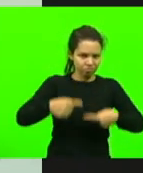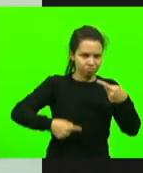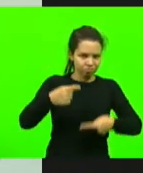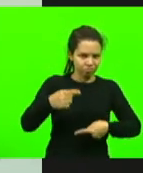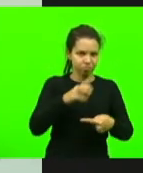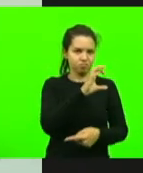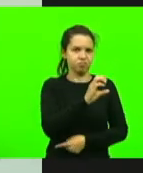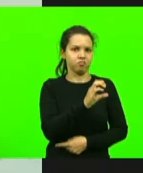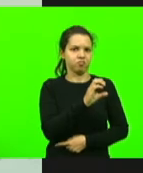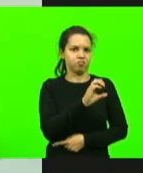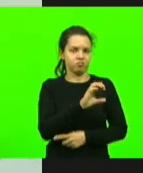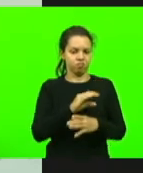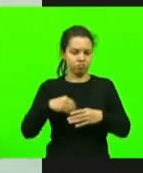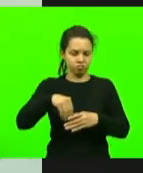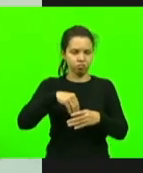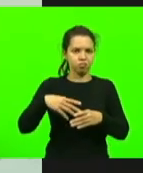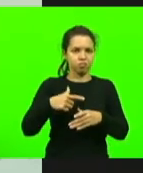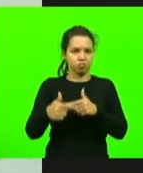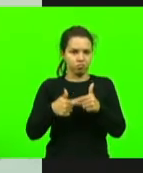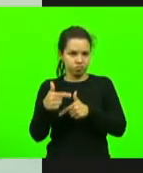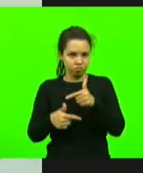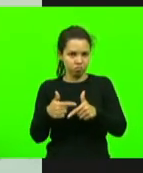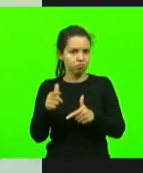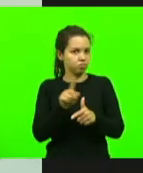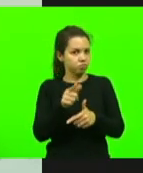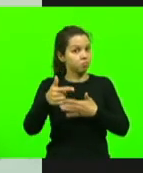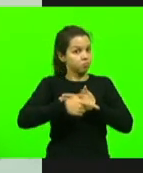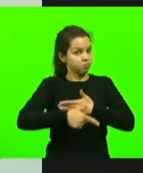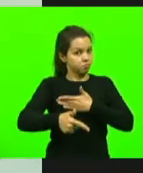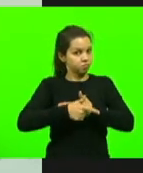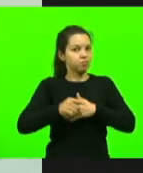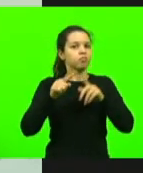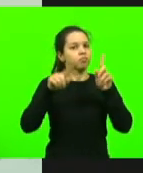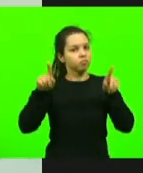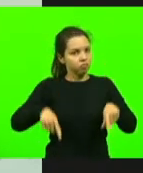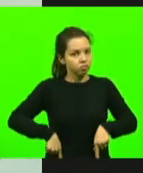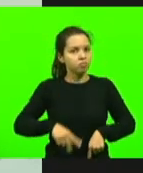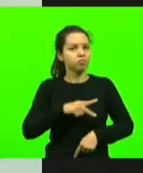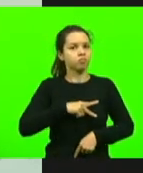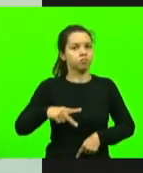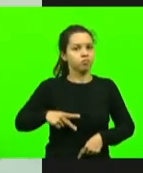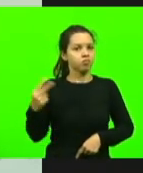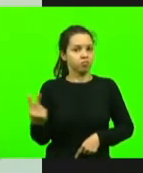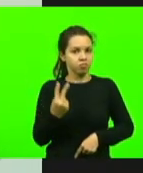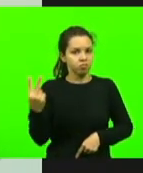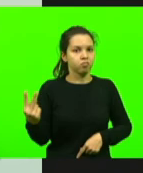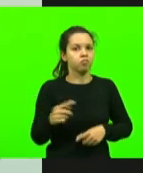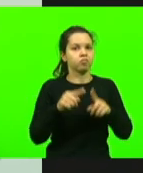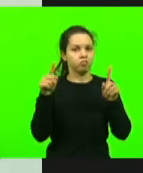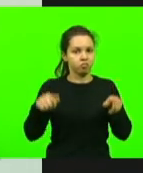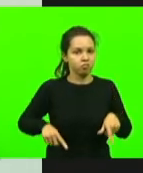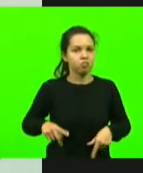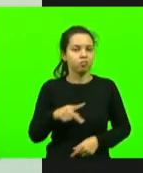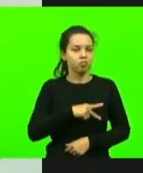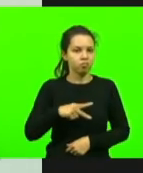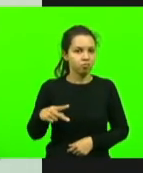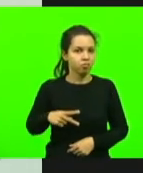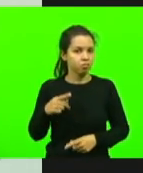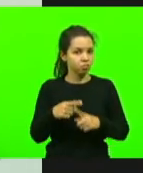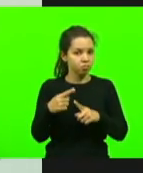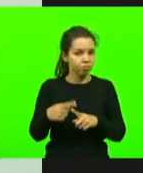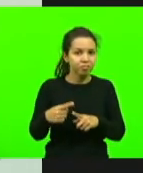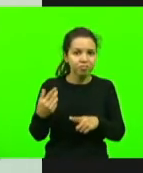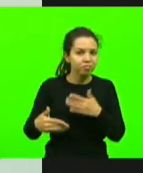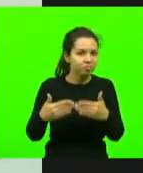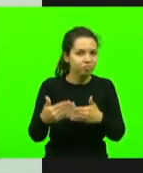corporativismo eu tô discutindo aqui a compreensão do papel do servidor público e da valorização do Servidor Público por sinal não